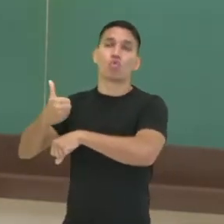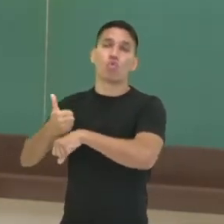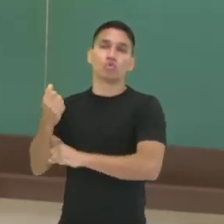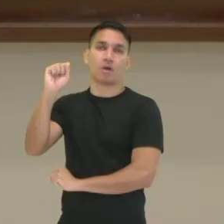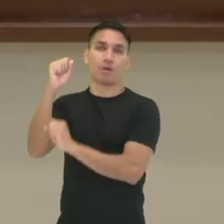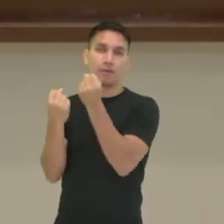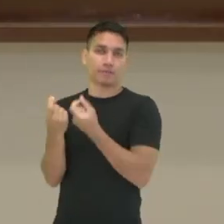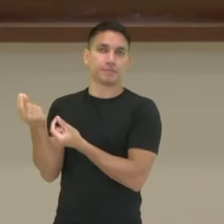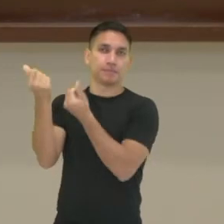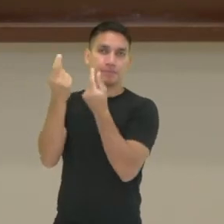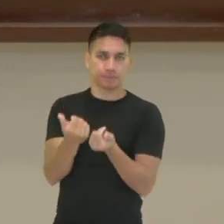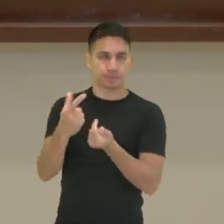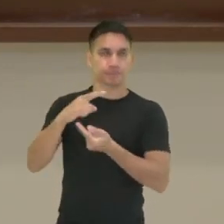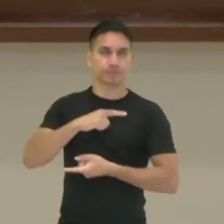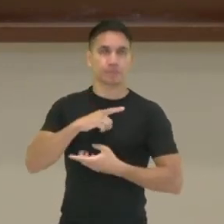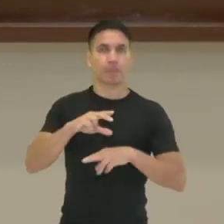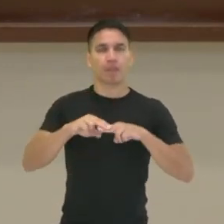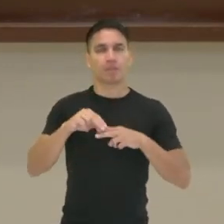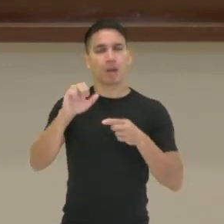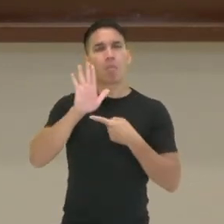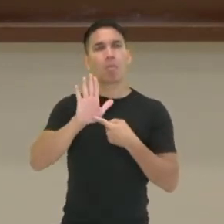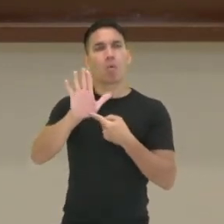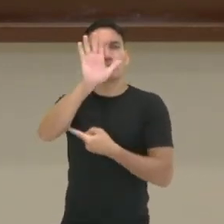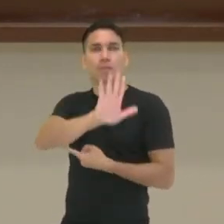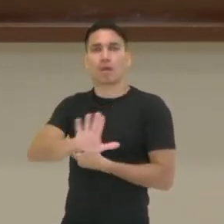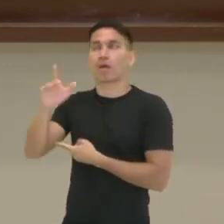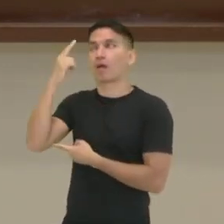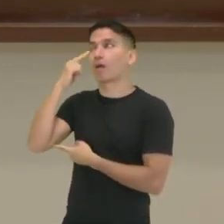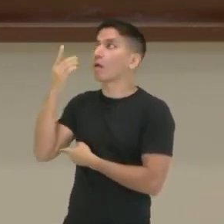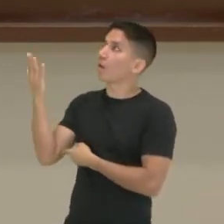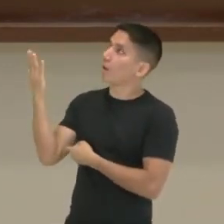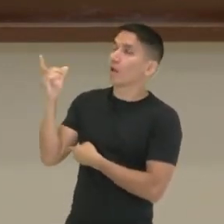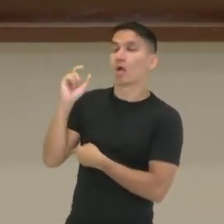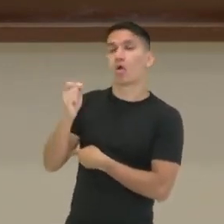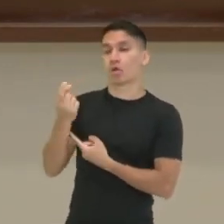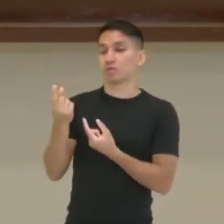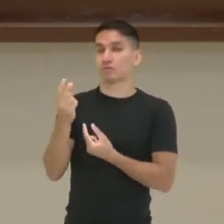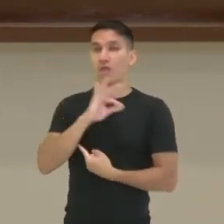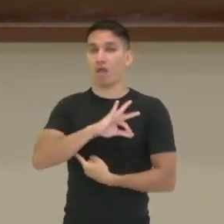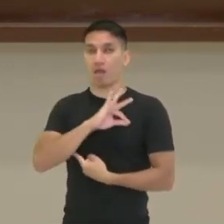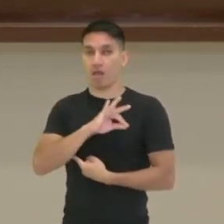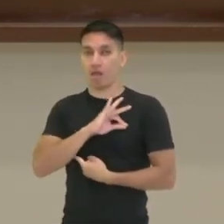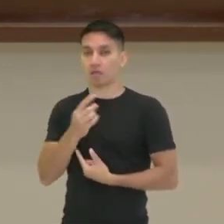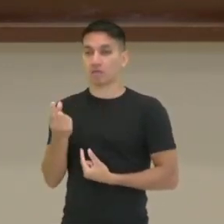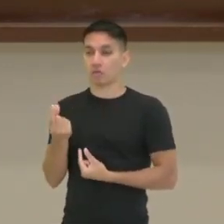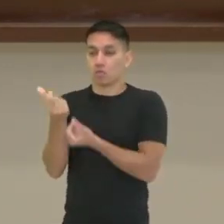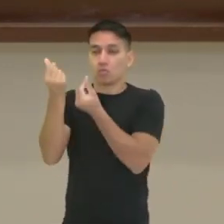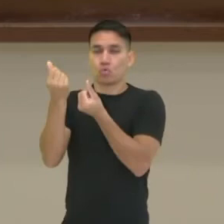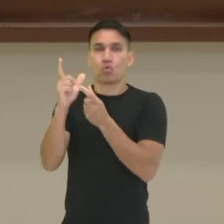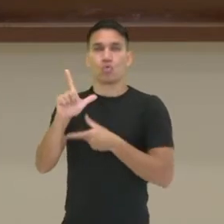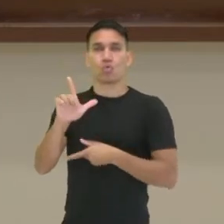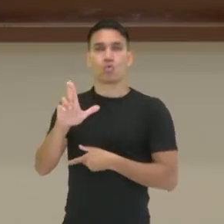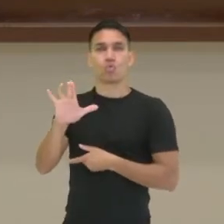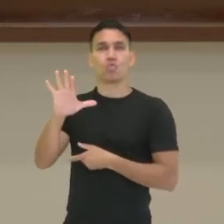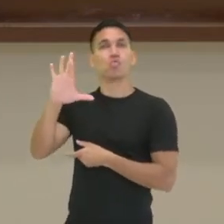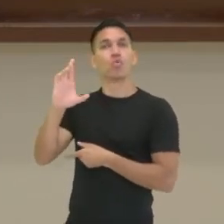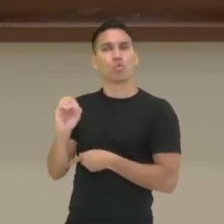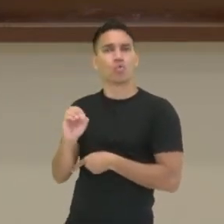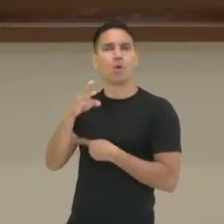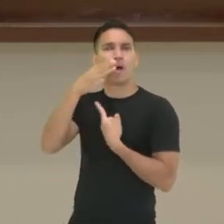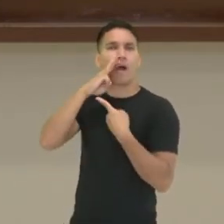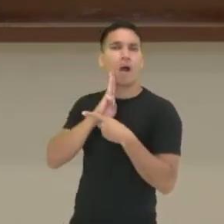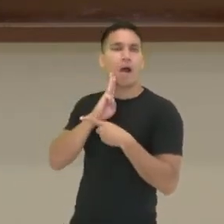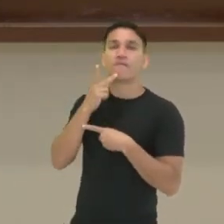figura para a gente lembrar a relação entre salário e lucro, tá? Segundo Karl Marx, o lucro é uma forma